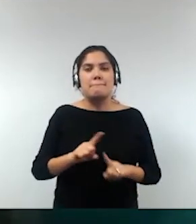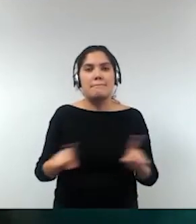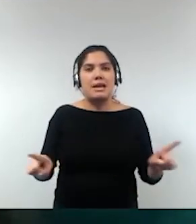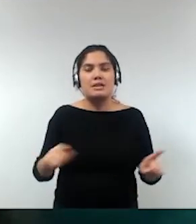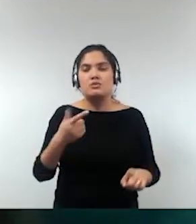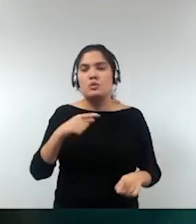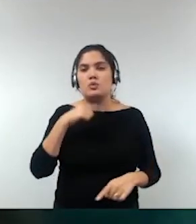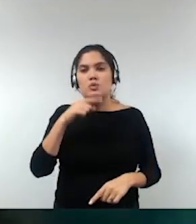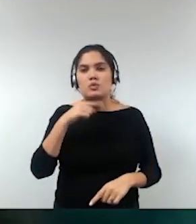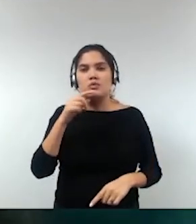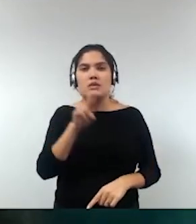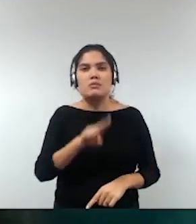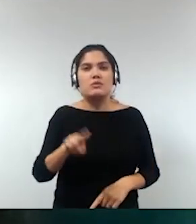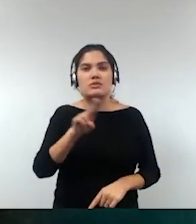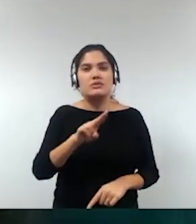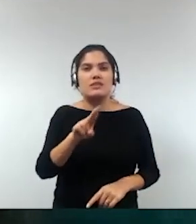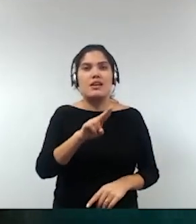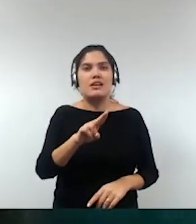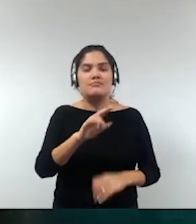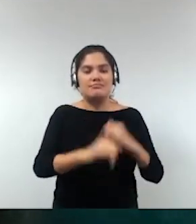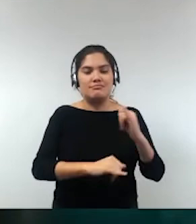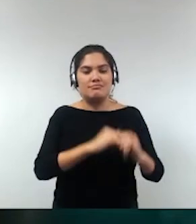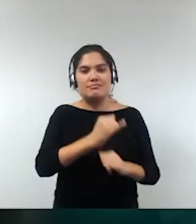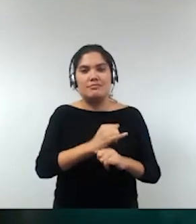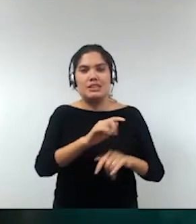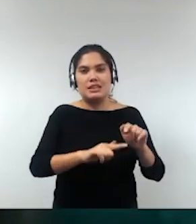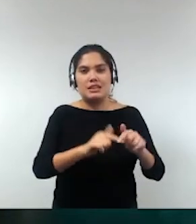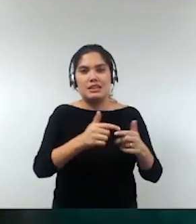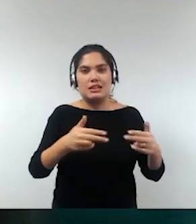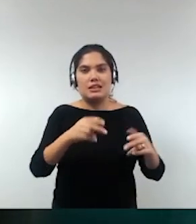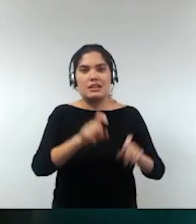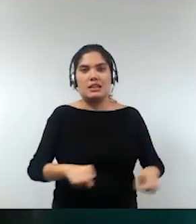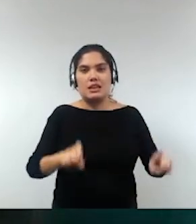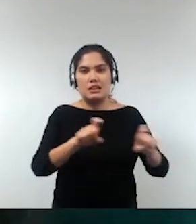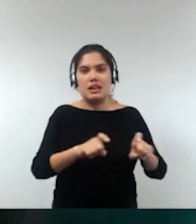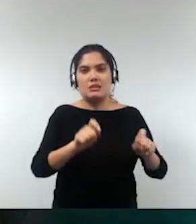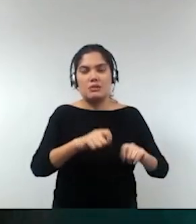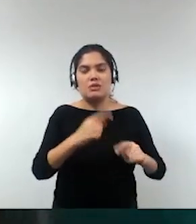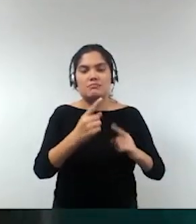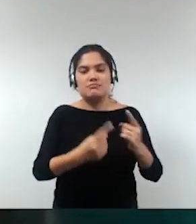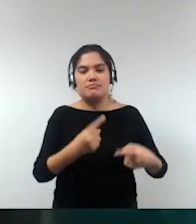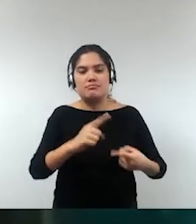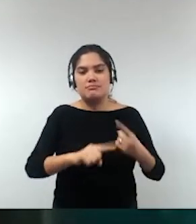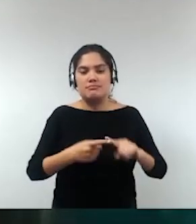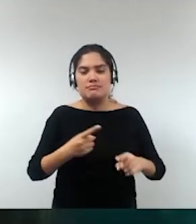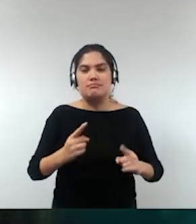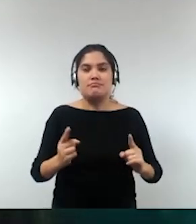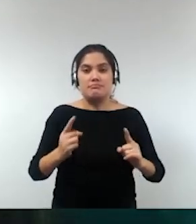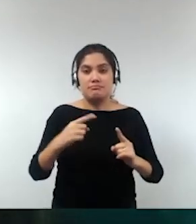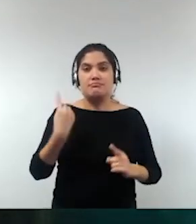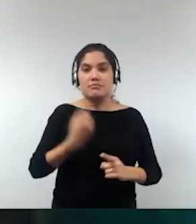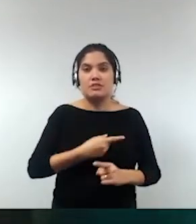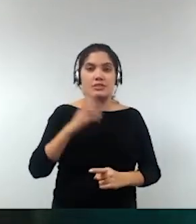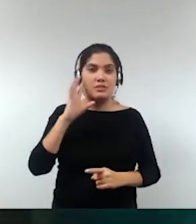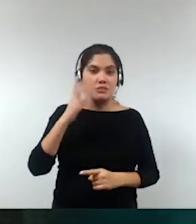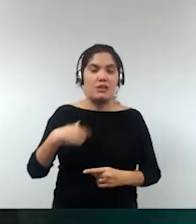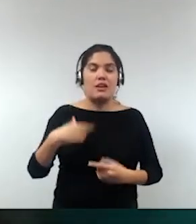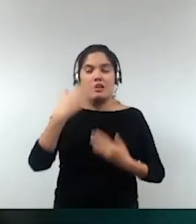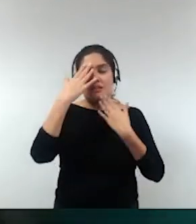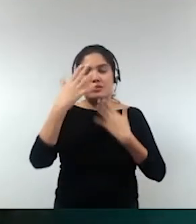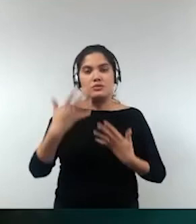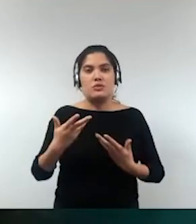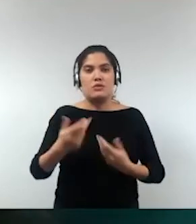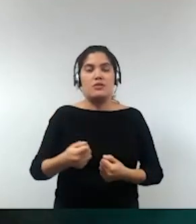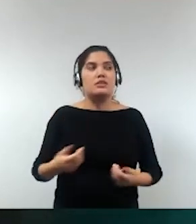ficar o uso da ferramenta online para que a gente possa usar os métodos consensuais. Agradeço muito a participação, o convite,